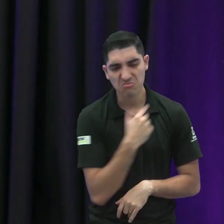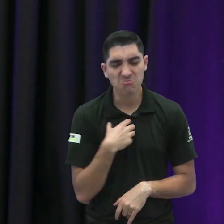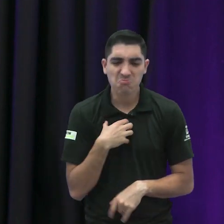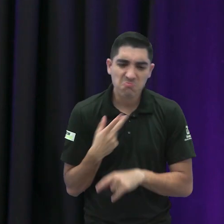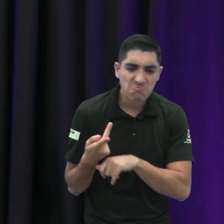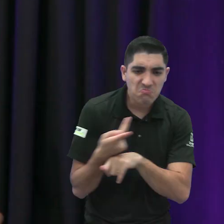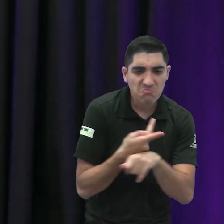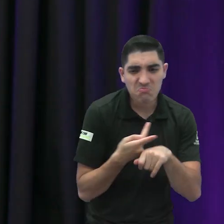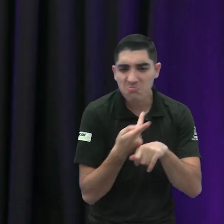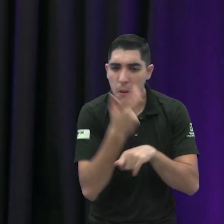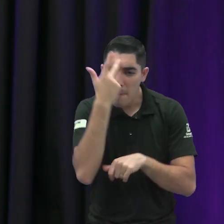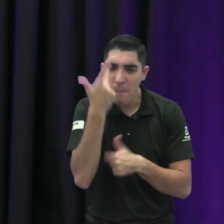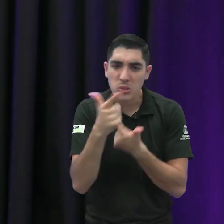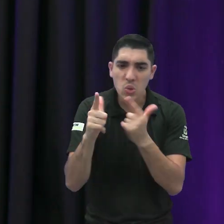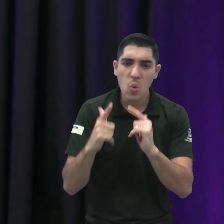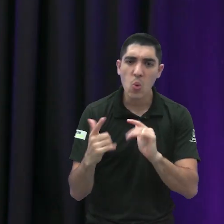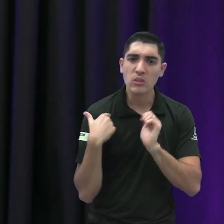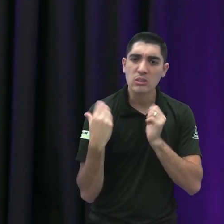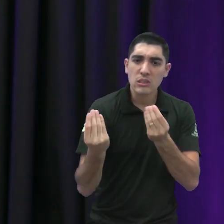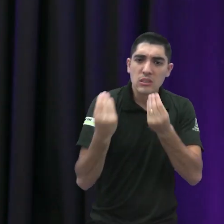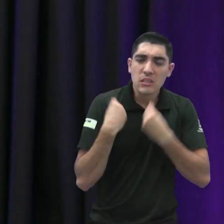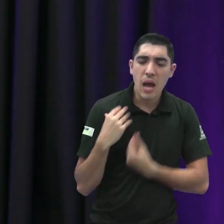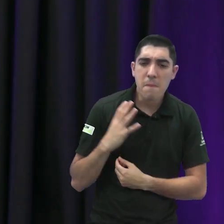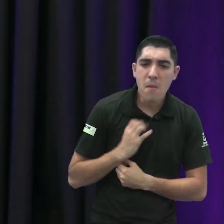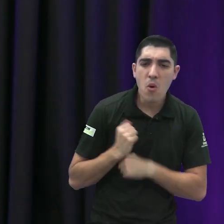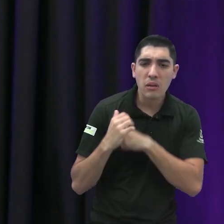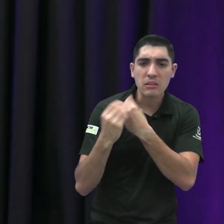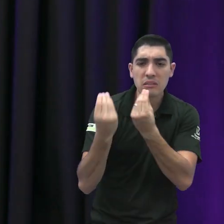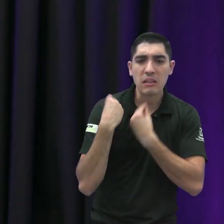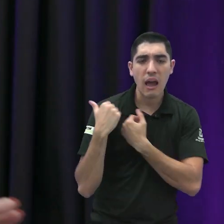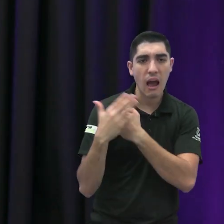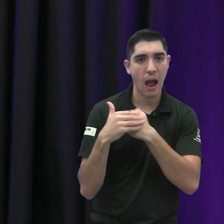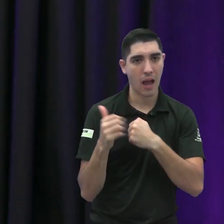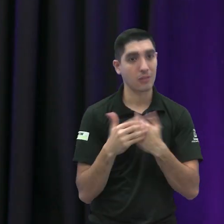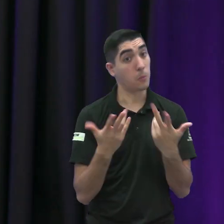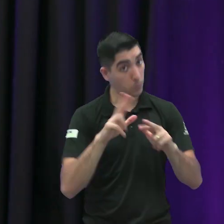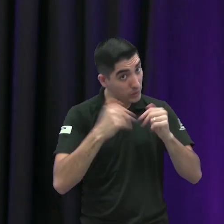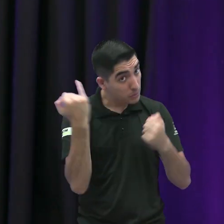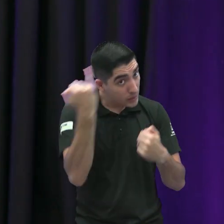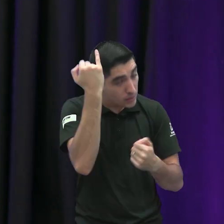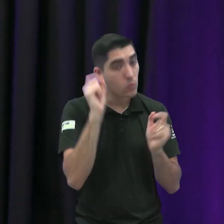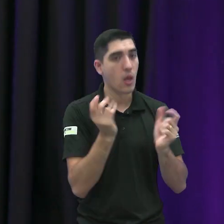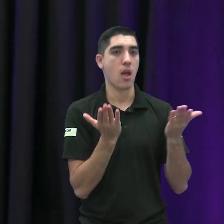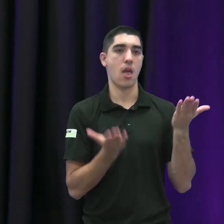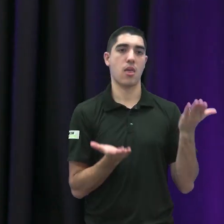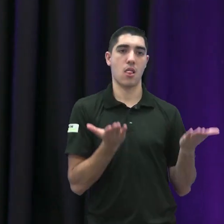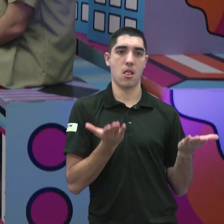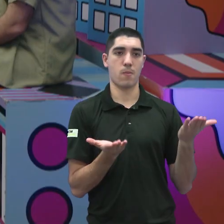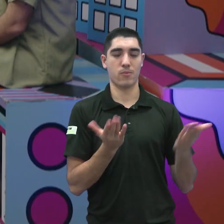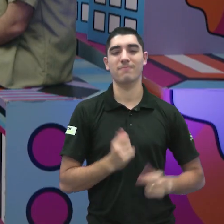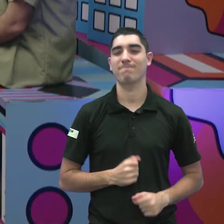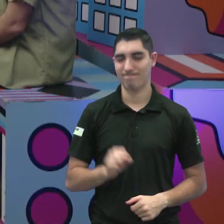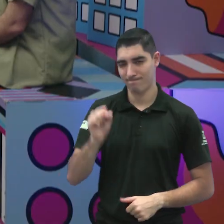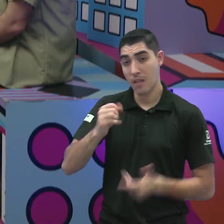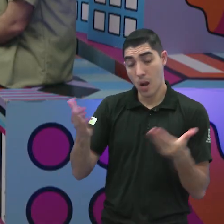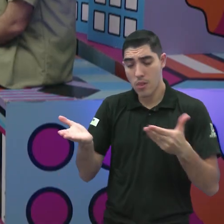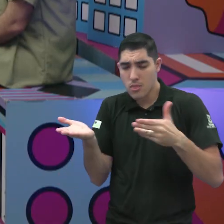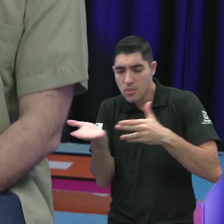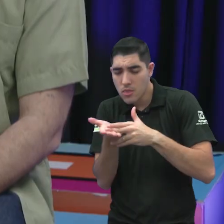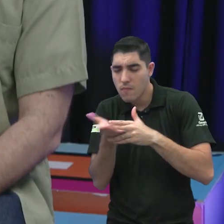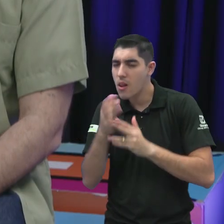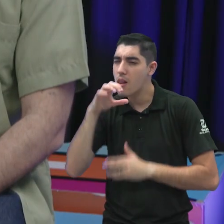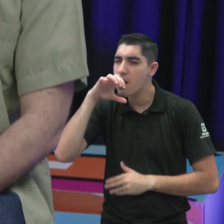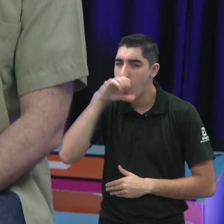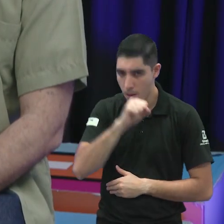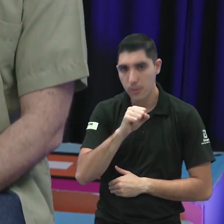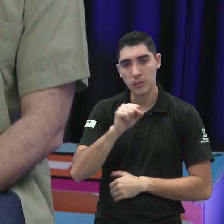não são de acordo com o valor dessa família. Então, sempre buscar o equilíbrio é importante. É isso. Flávia, a gente vai para um